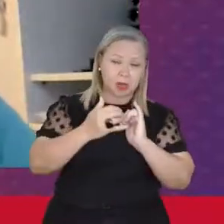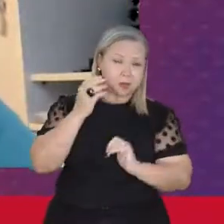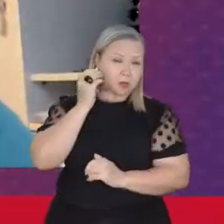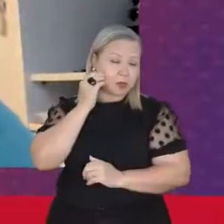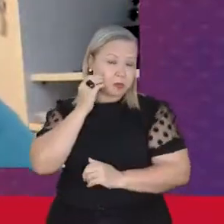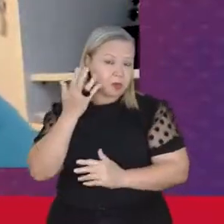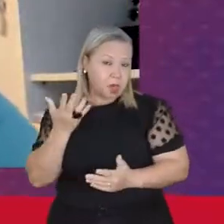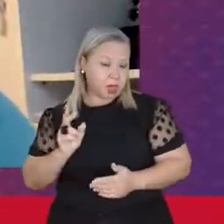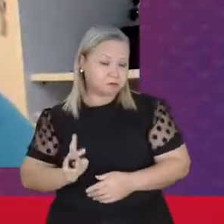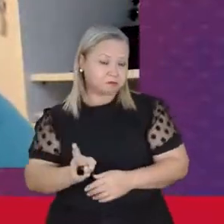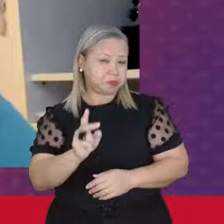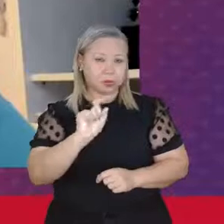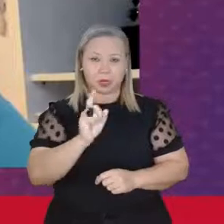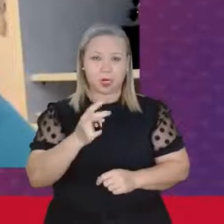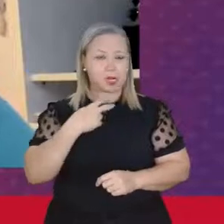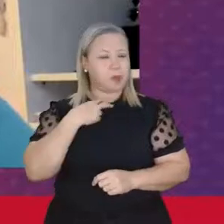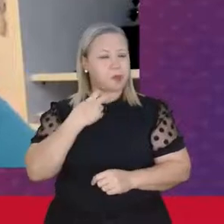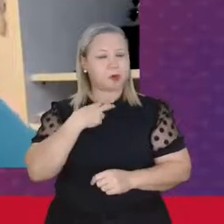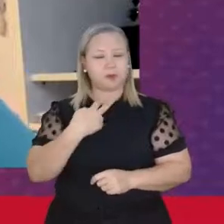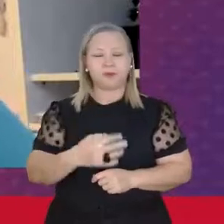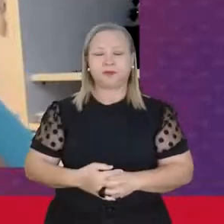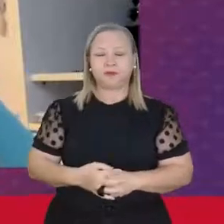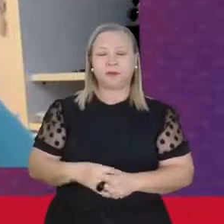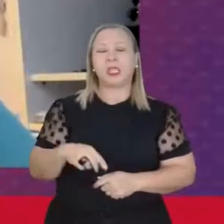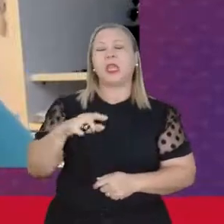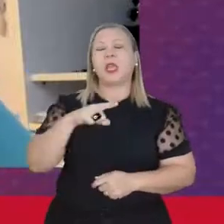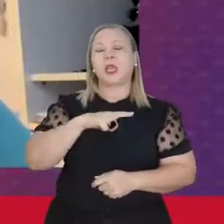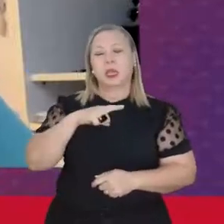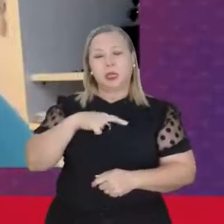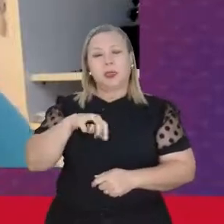mais frequência. Tem ainda